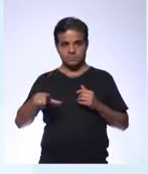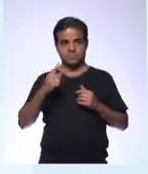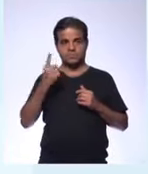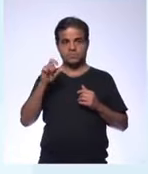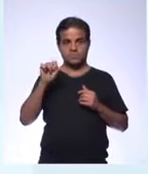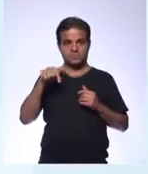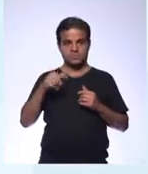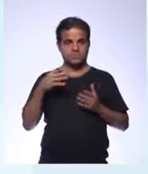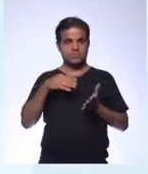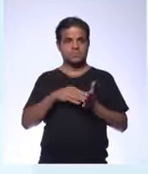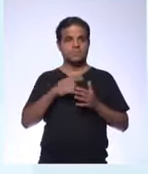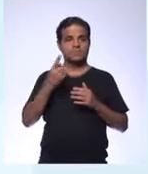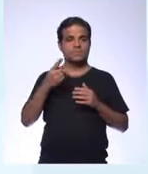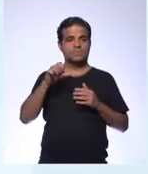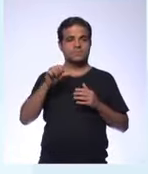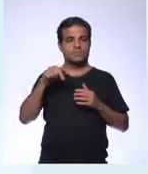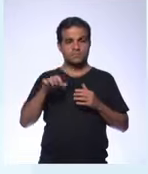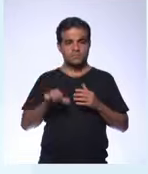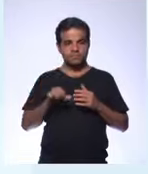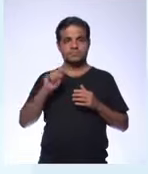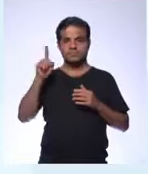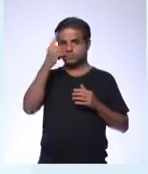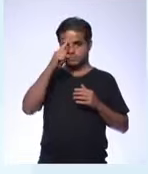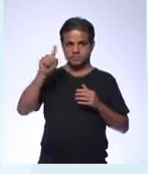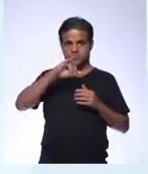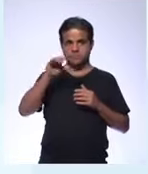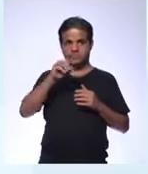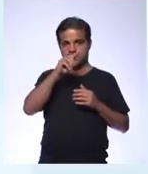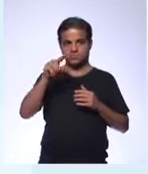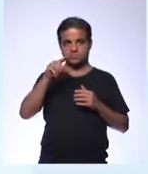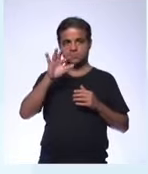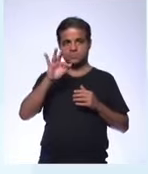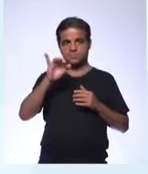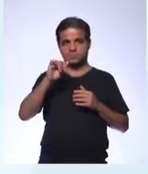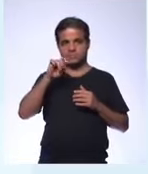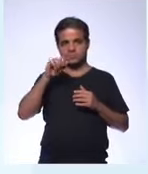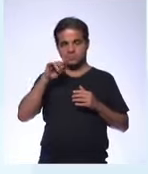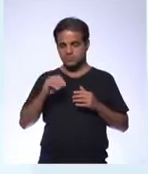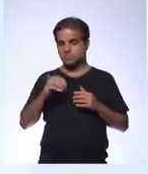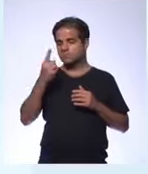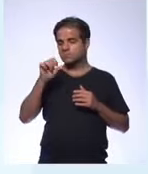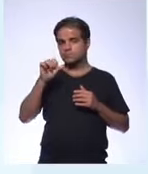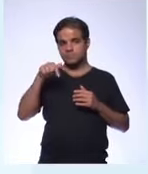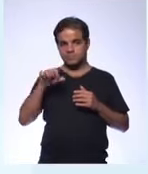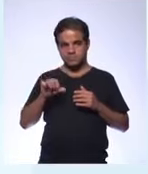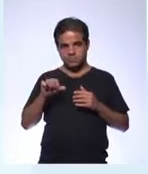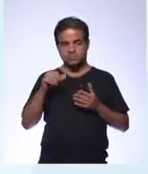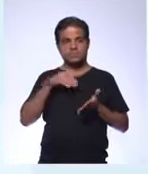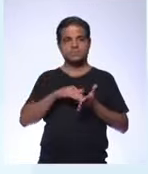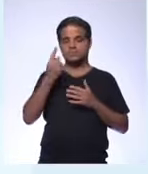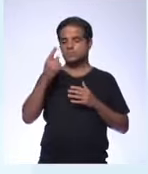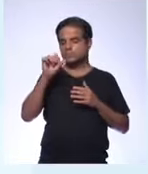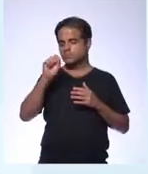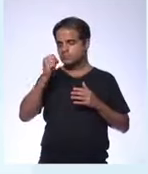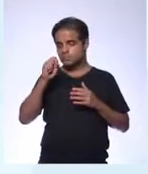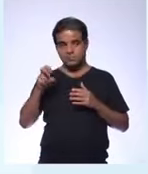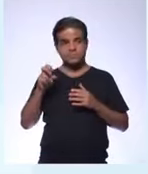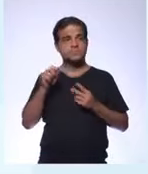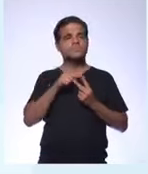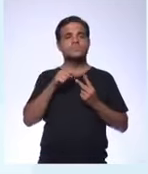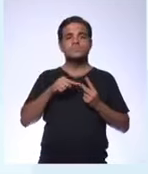por último, João Batista Figueiredo, que governa de 79 a 85. Esses dois últimos